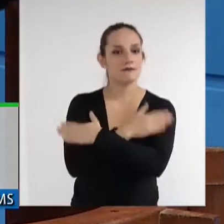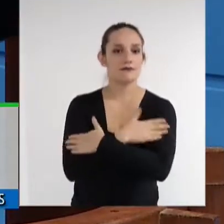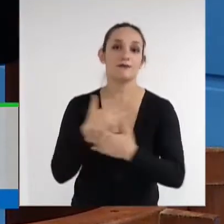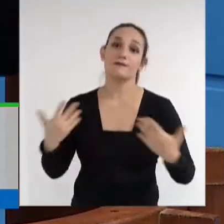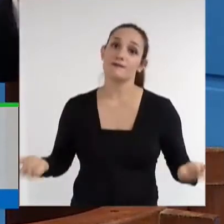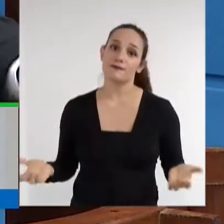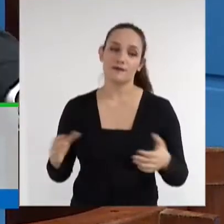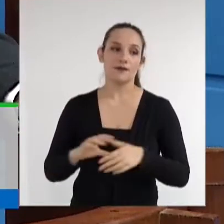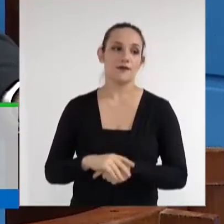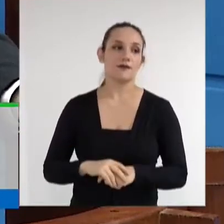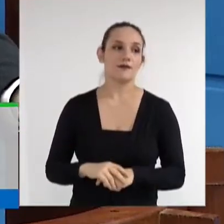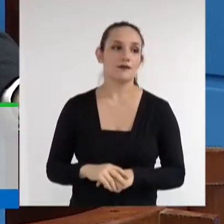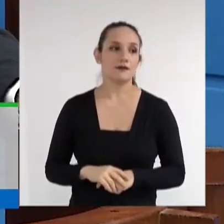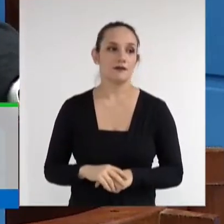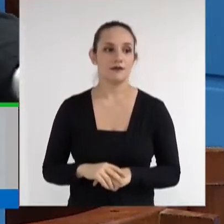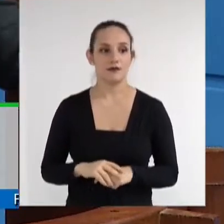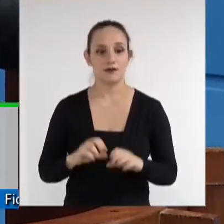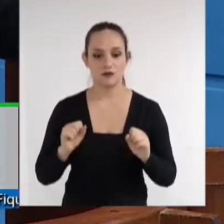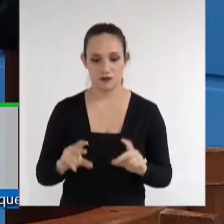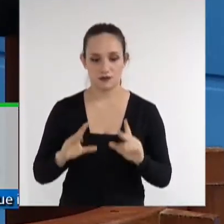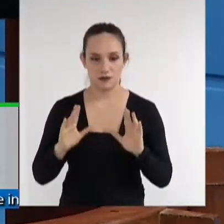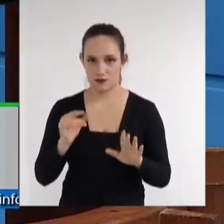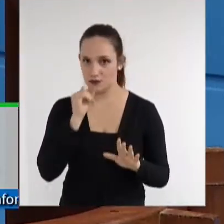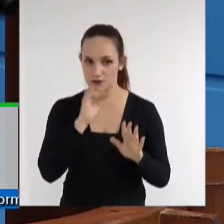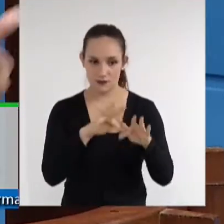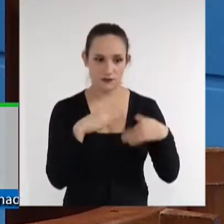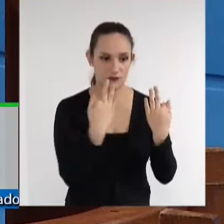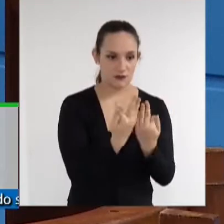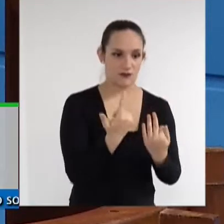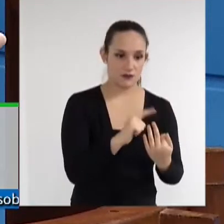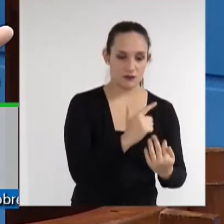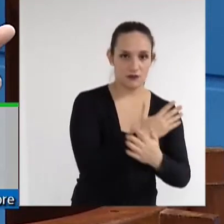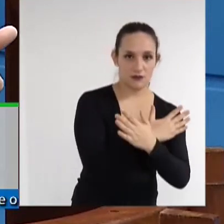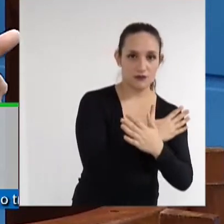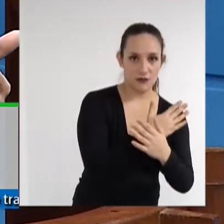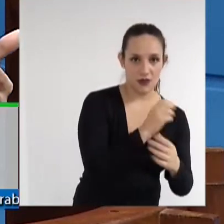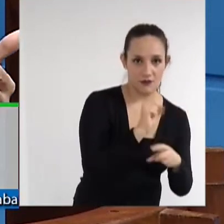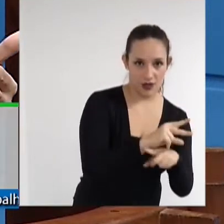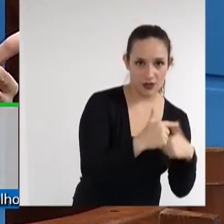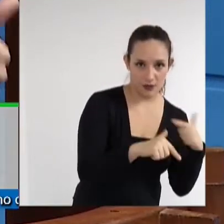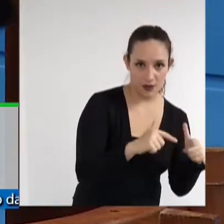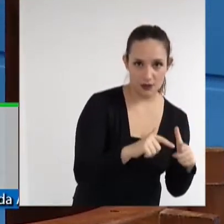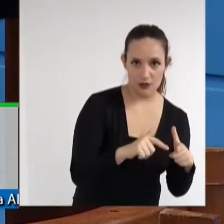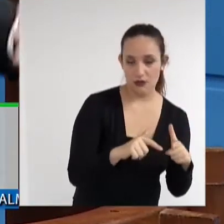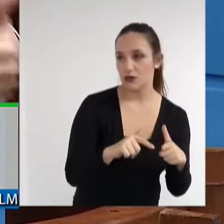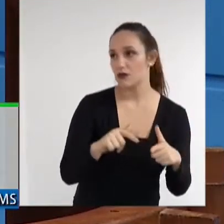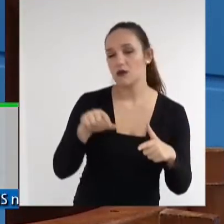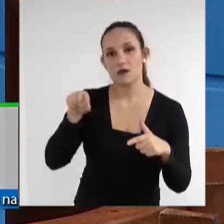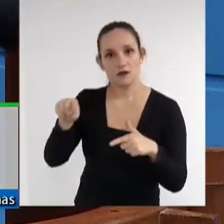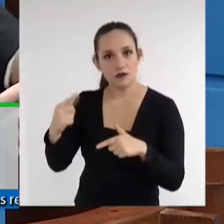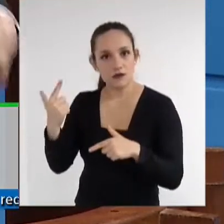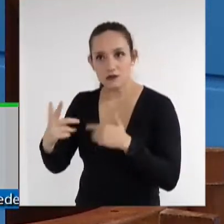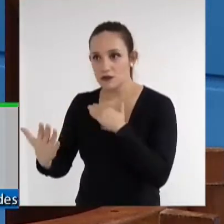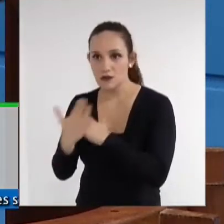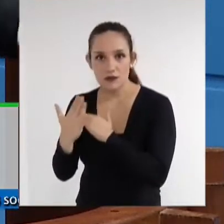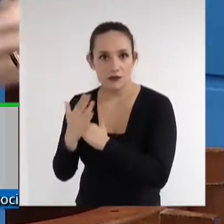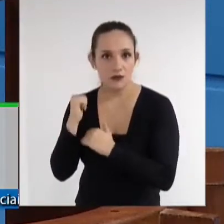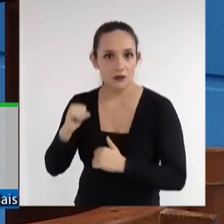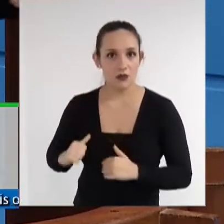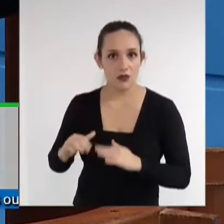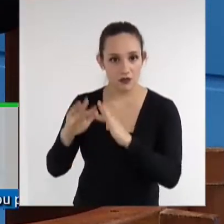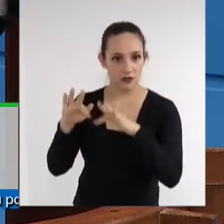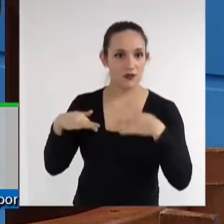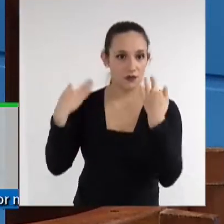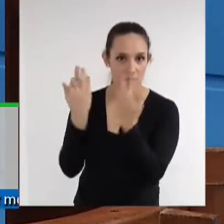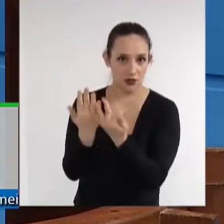Então, desempregada a família e sem assistência dos programas de transferência de